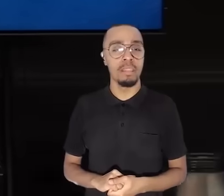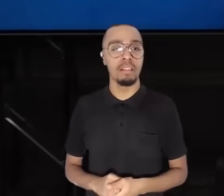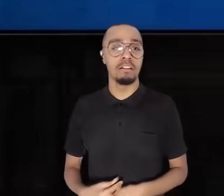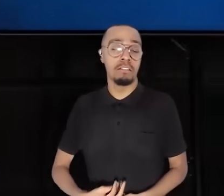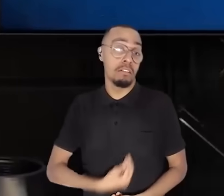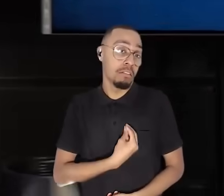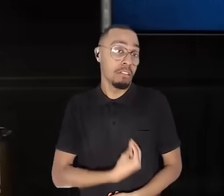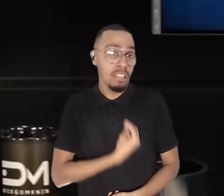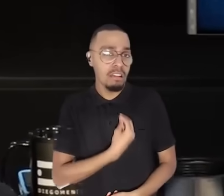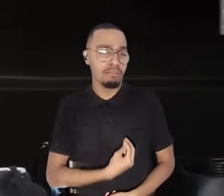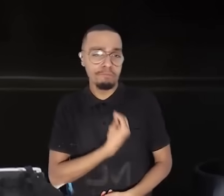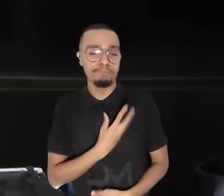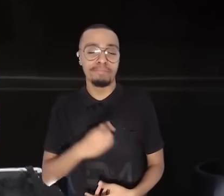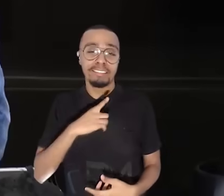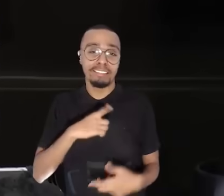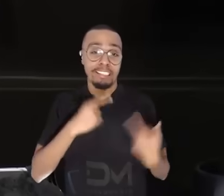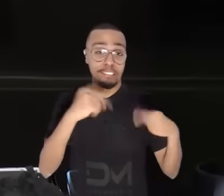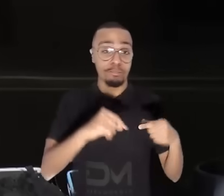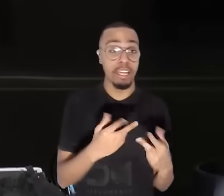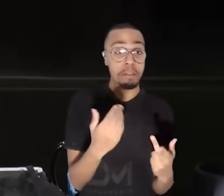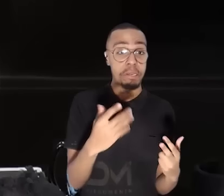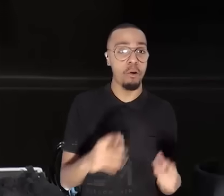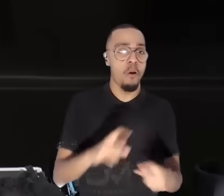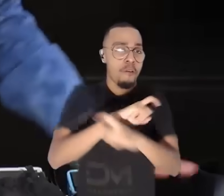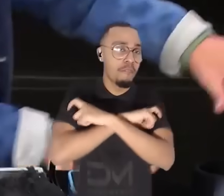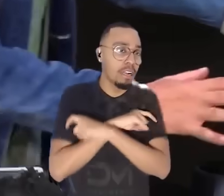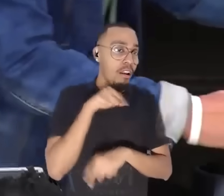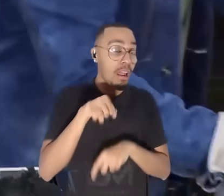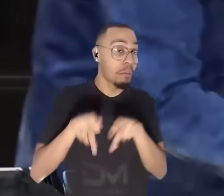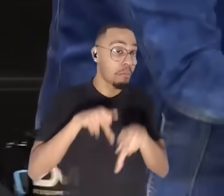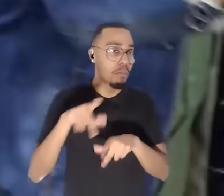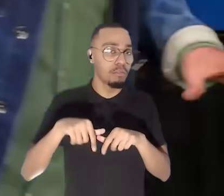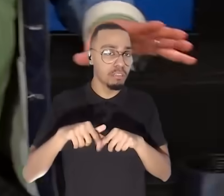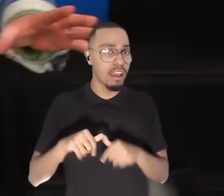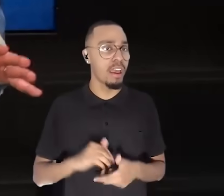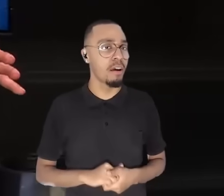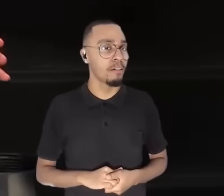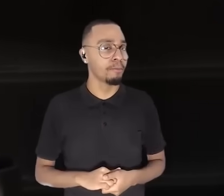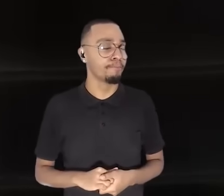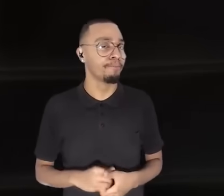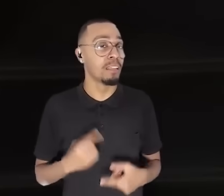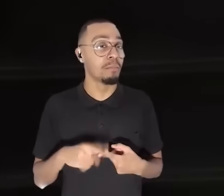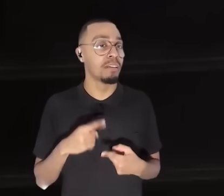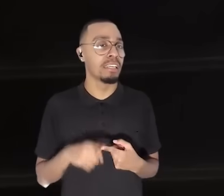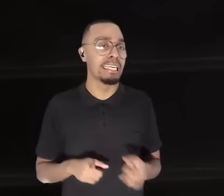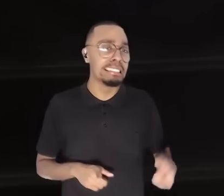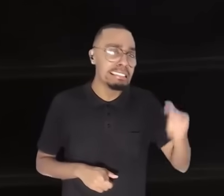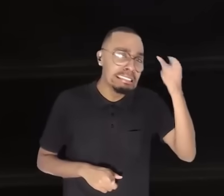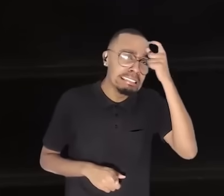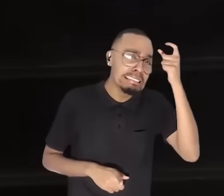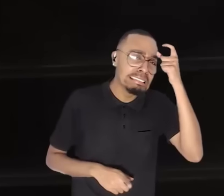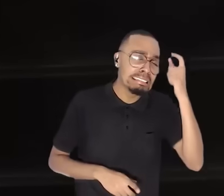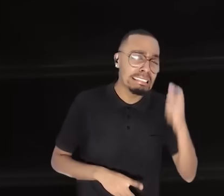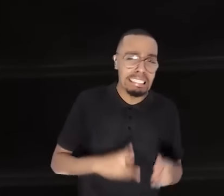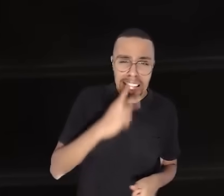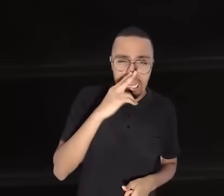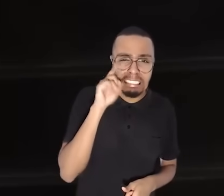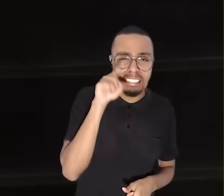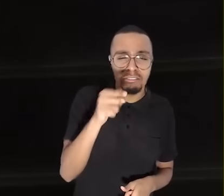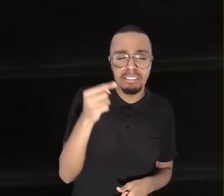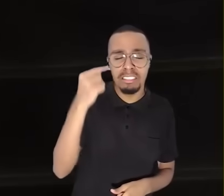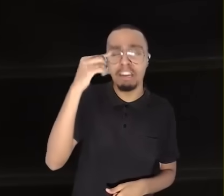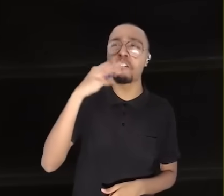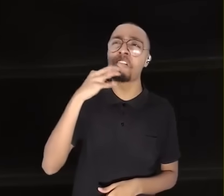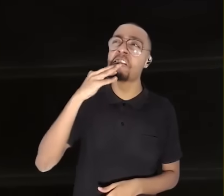muito bom, você é muito bom na área de negócios, mas da família, porque Satanás acha que você conhece um Deus de forma